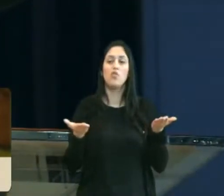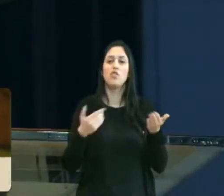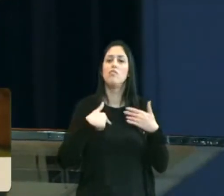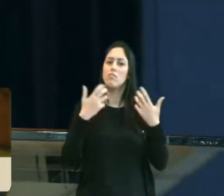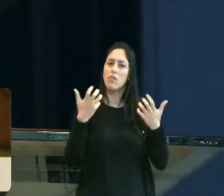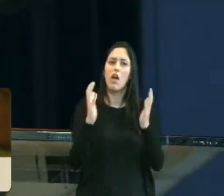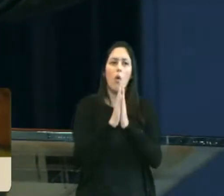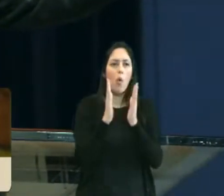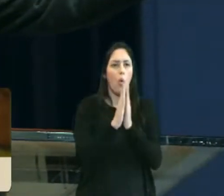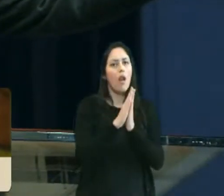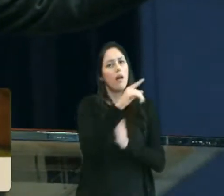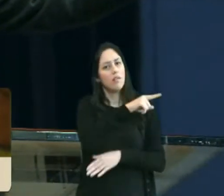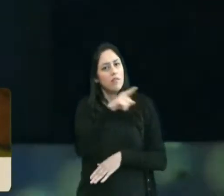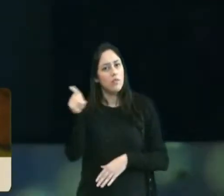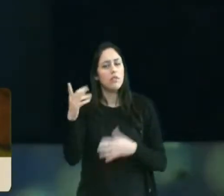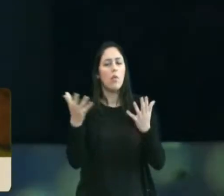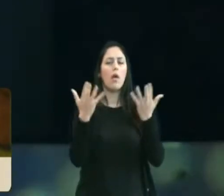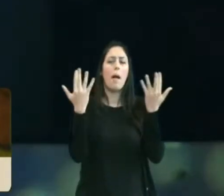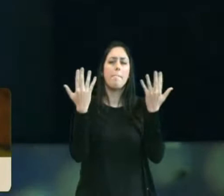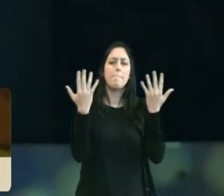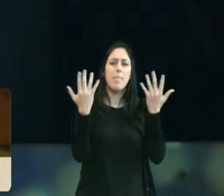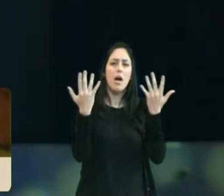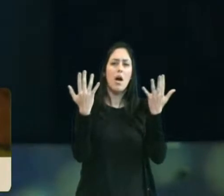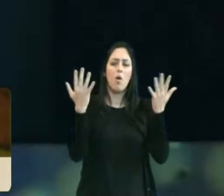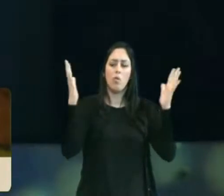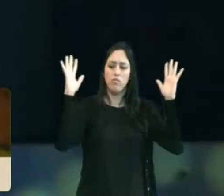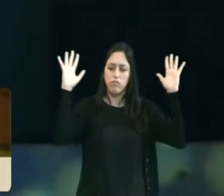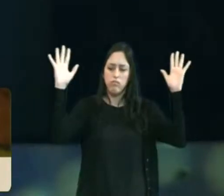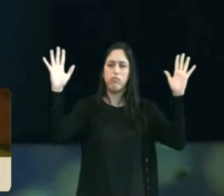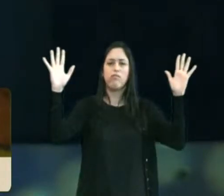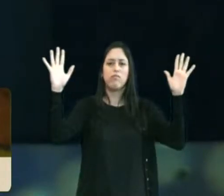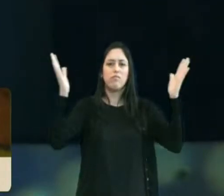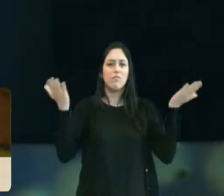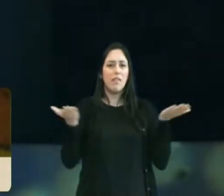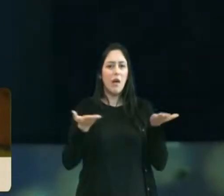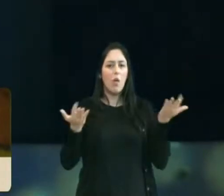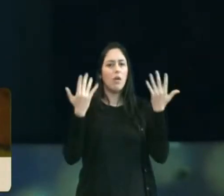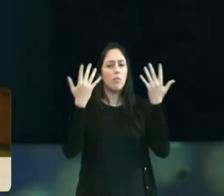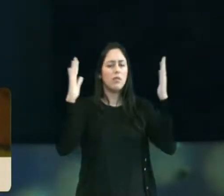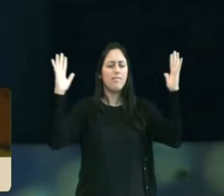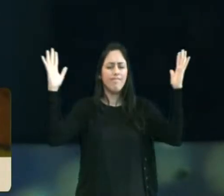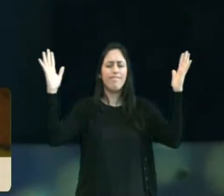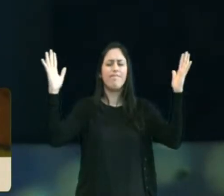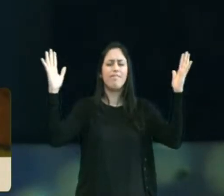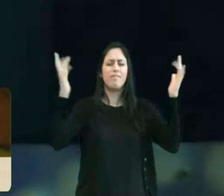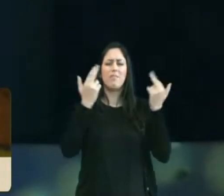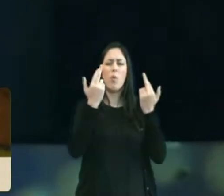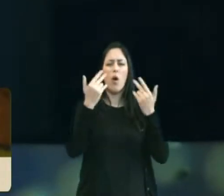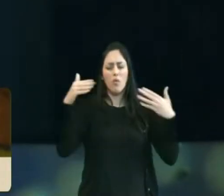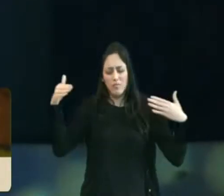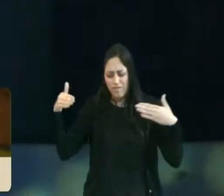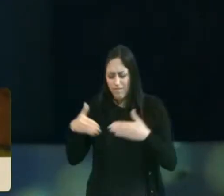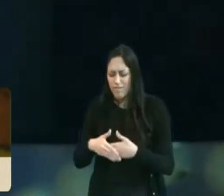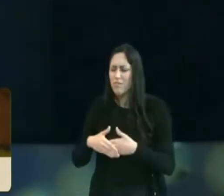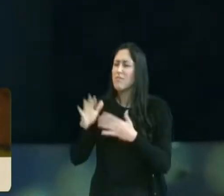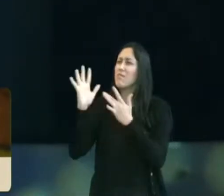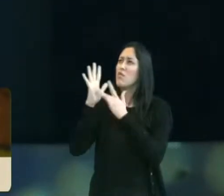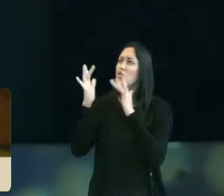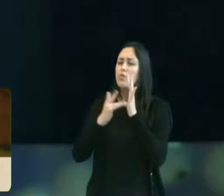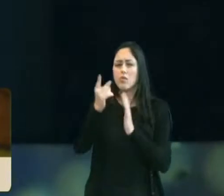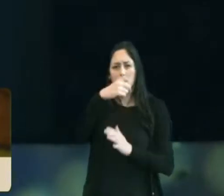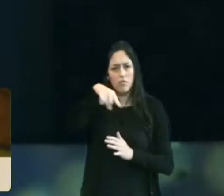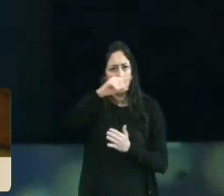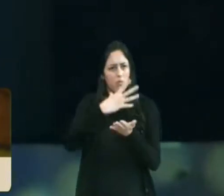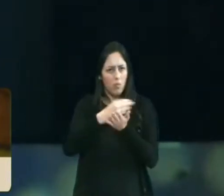você. Onde você está, estenda suas mãos em sinal de rendição total a Jesus. Repita assim